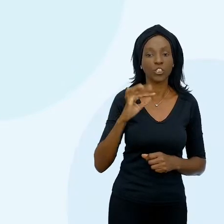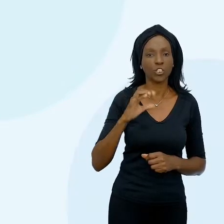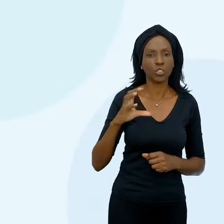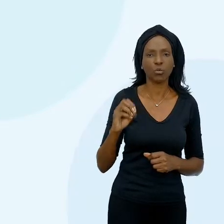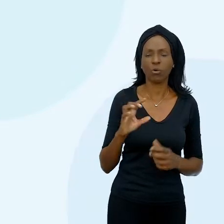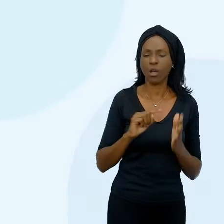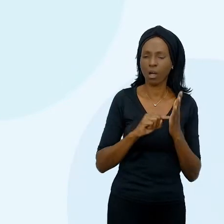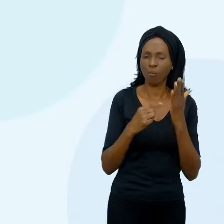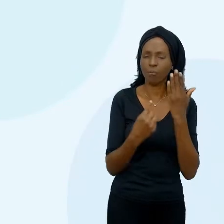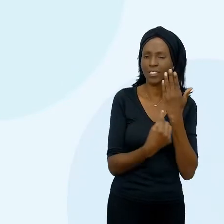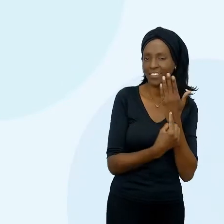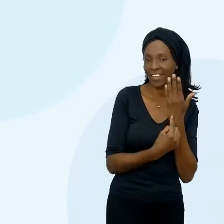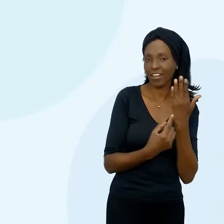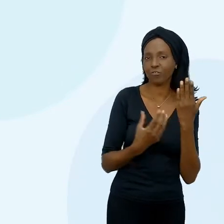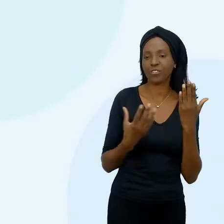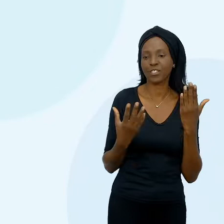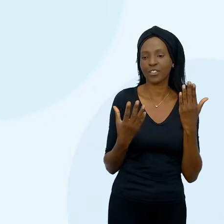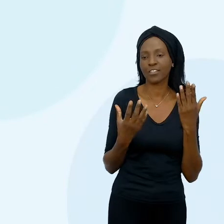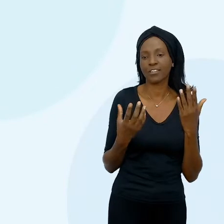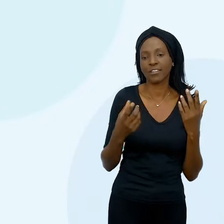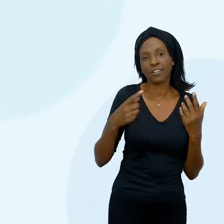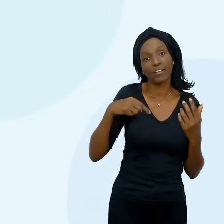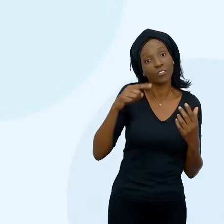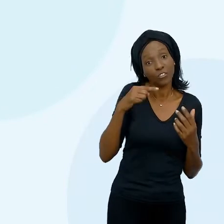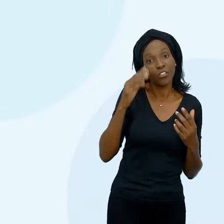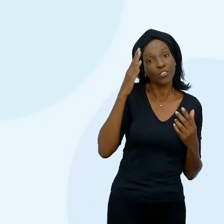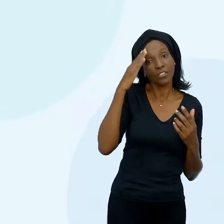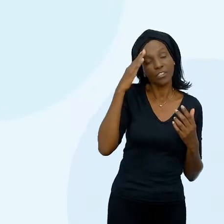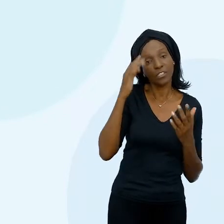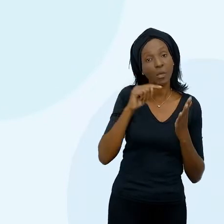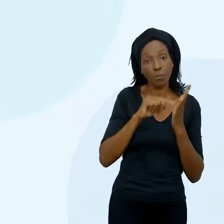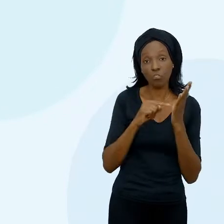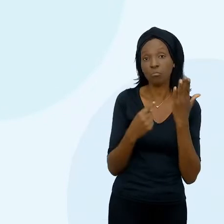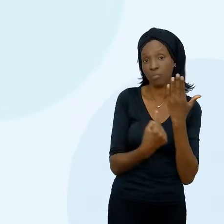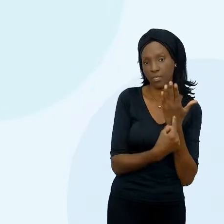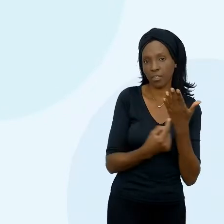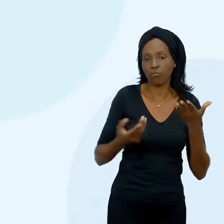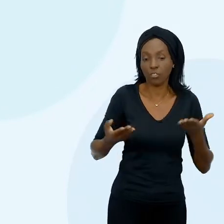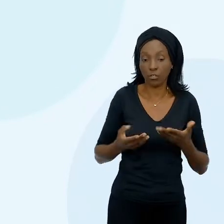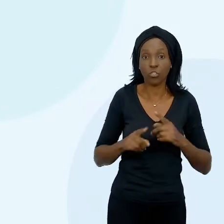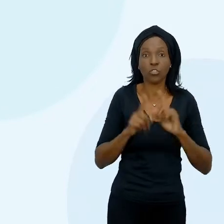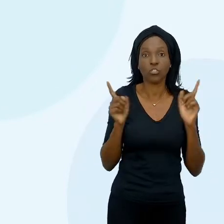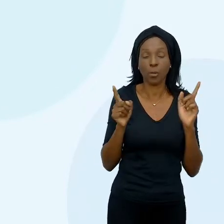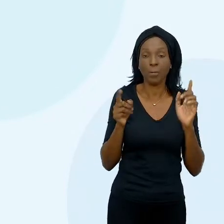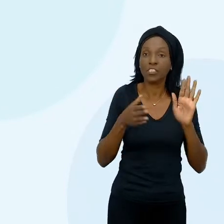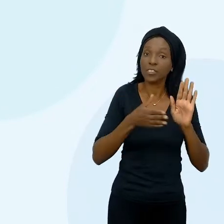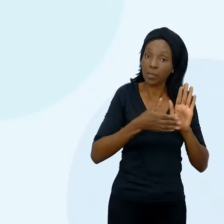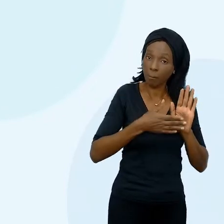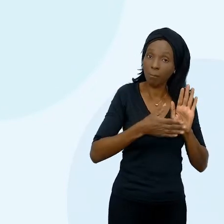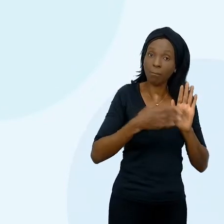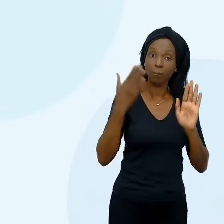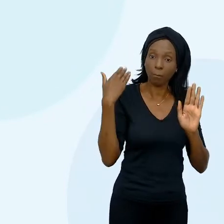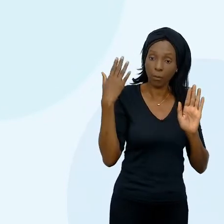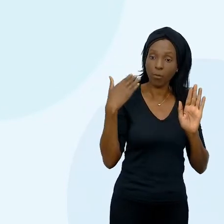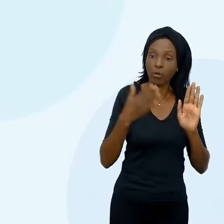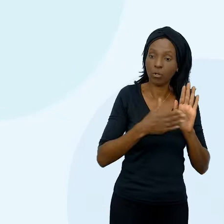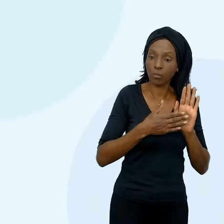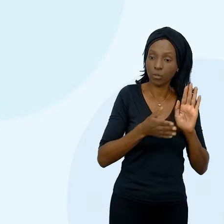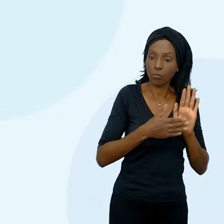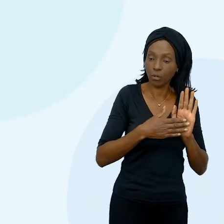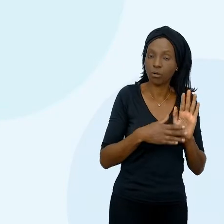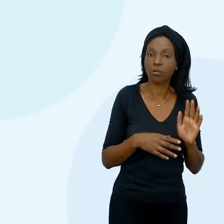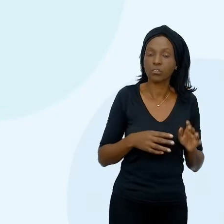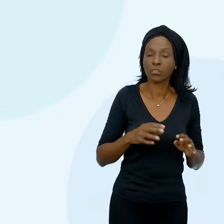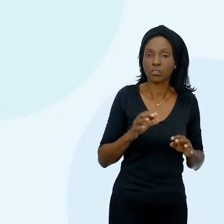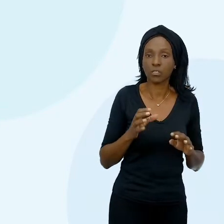metáfora bem... não, quer dizer, a gente entende como uma metáfora hoje, mas ela foi uma proposta, né,